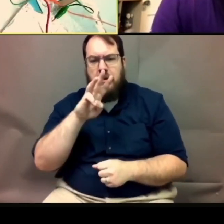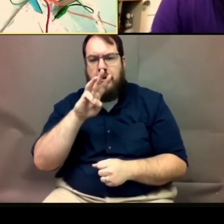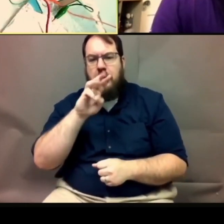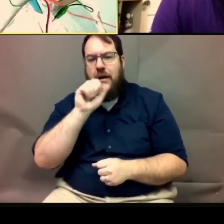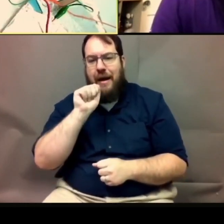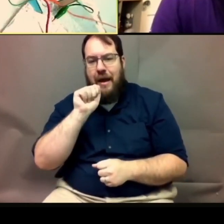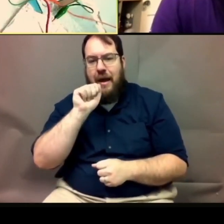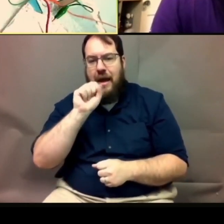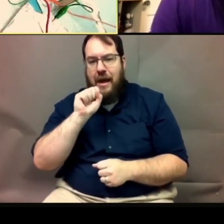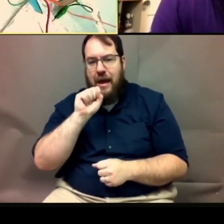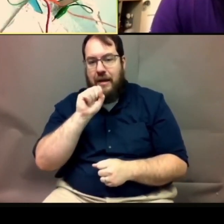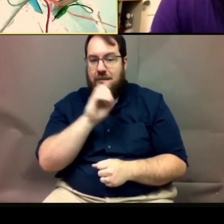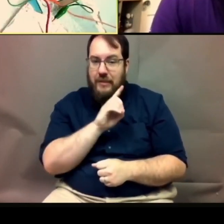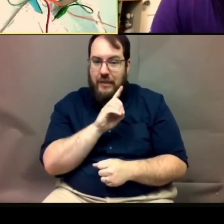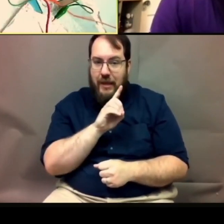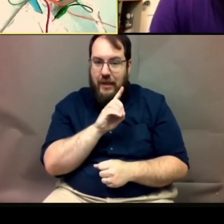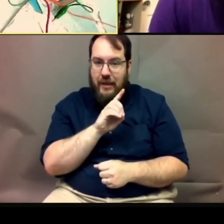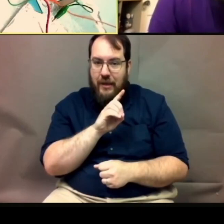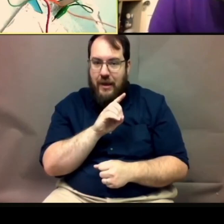Então, nós temos